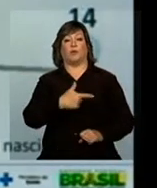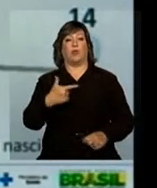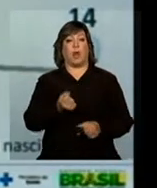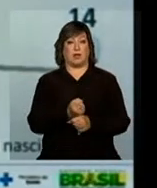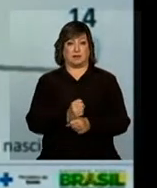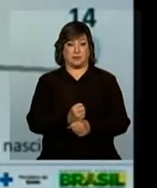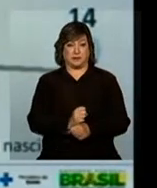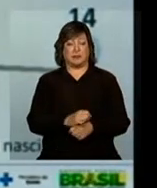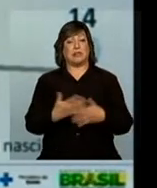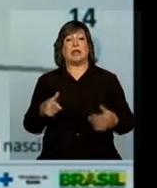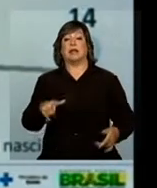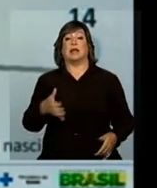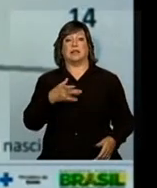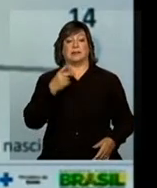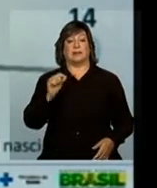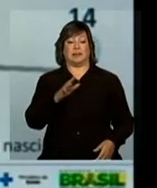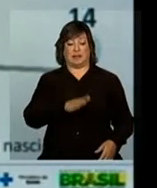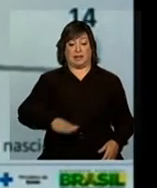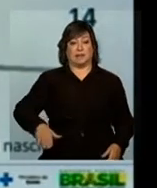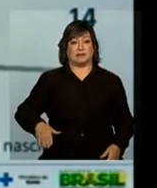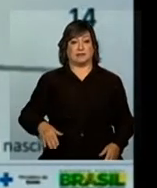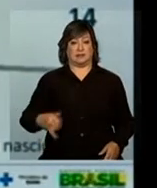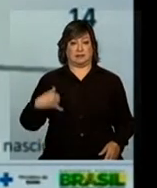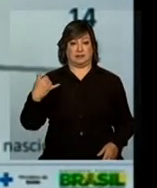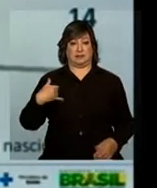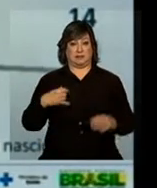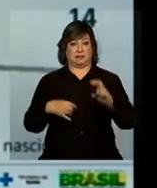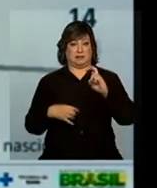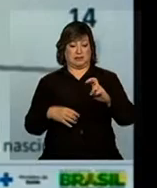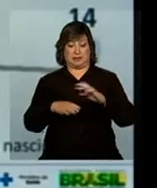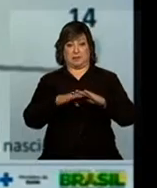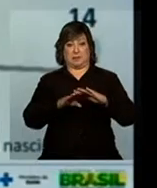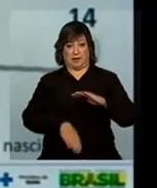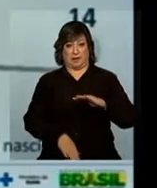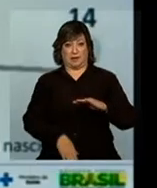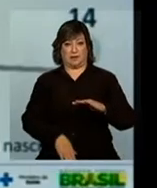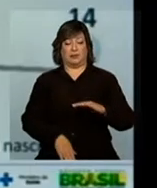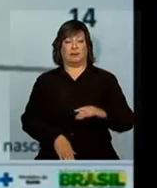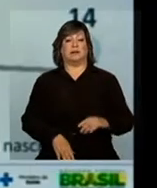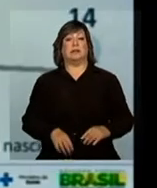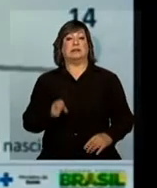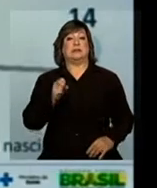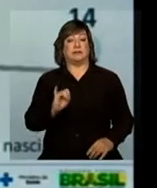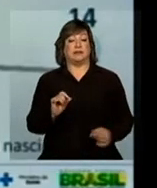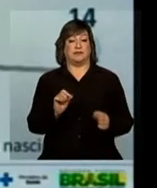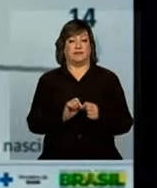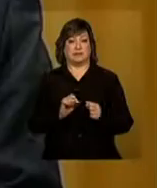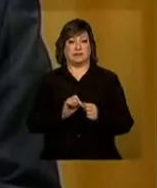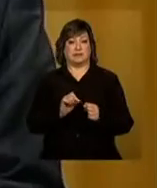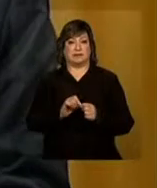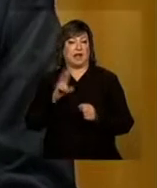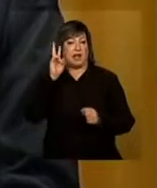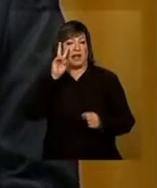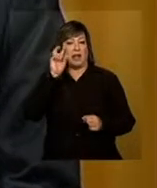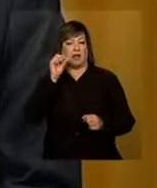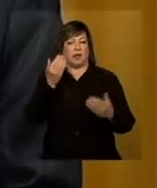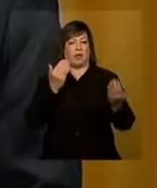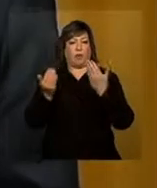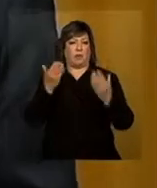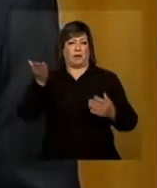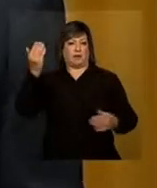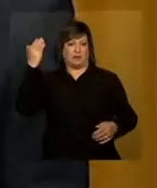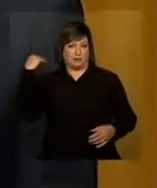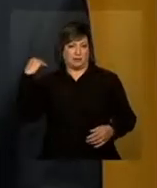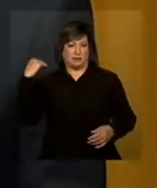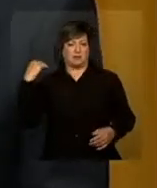o que significa para crianças menores de 5 anos, se fizermos uma regressão disso de vidas